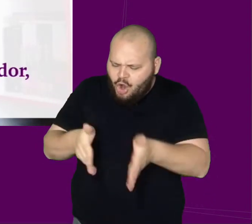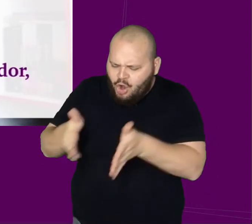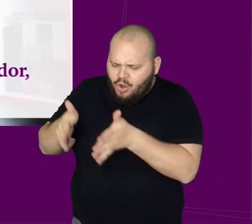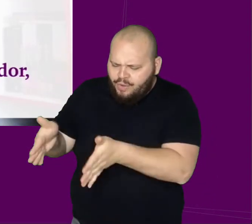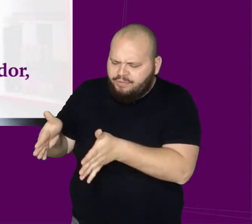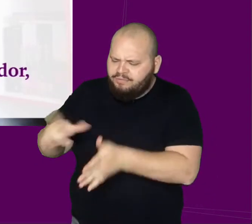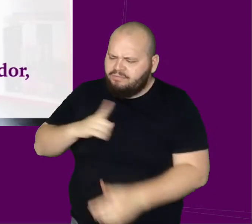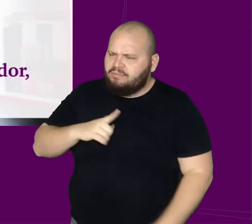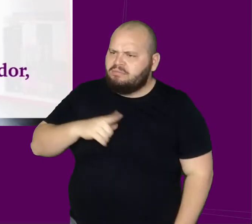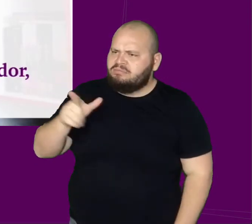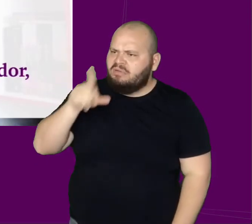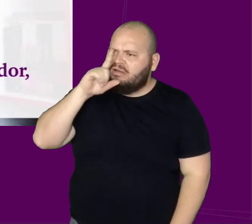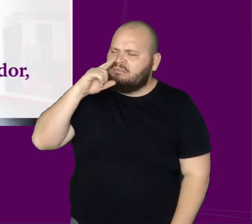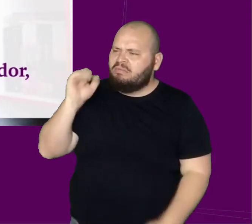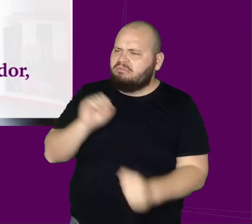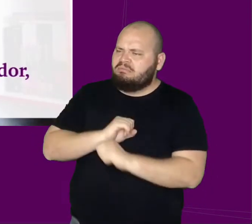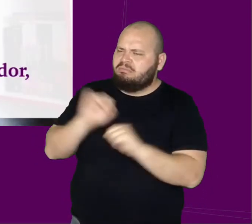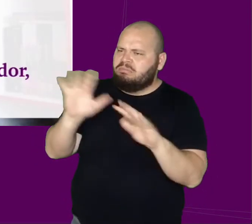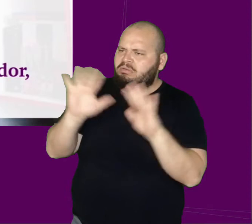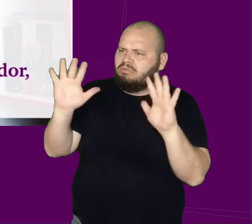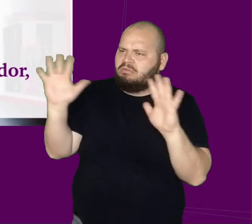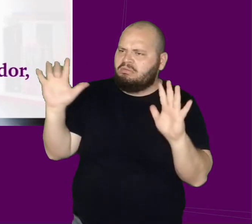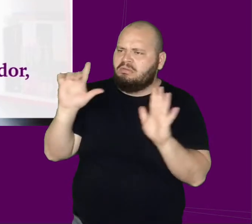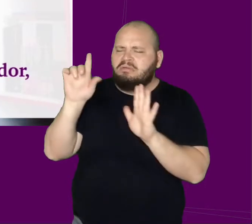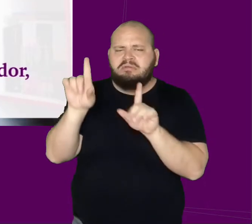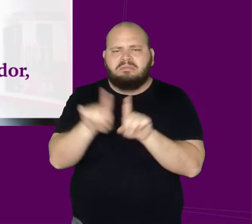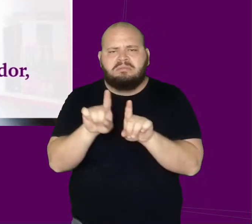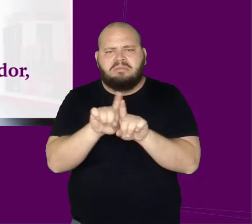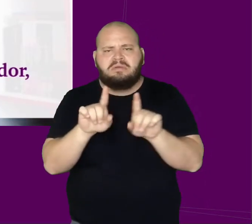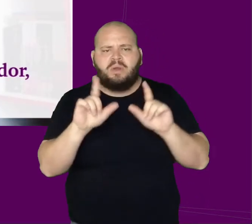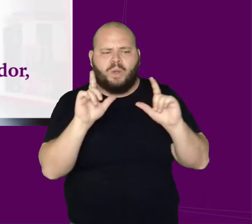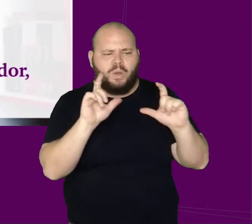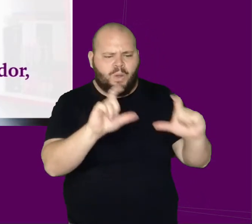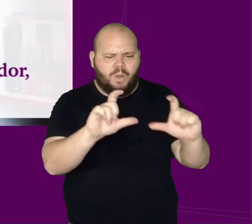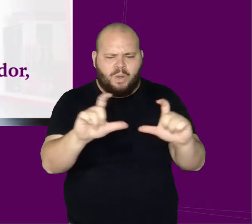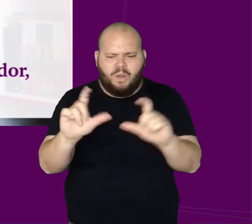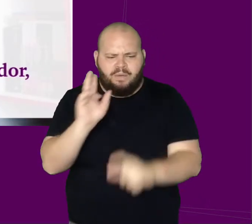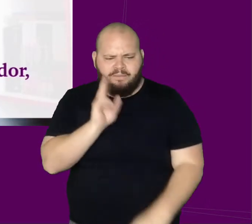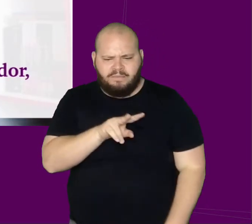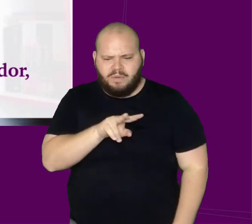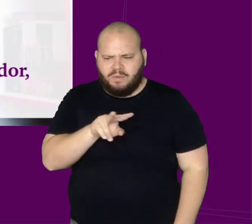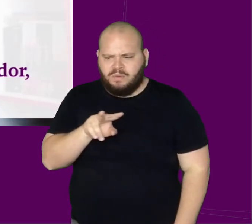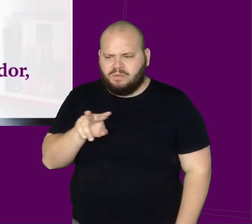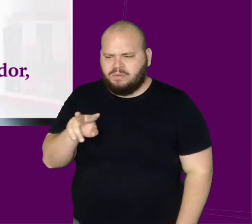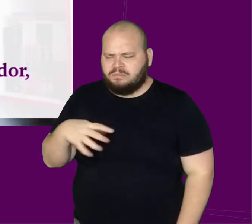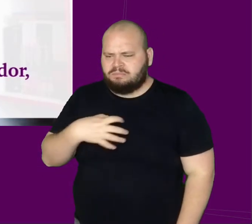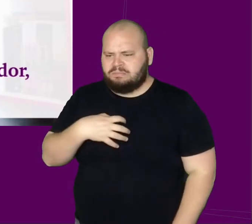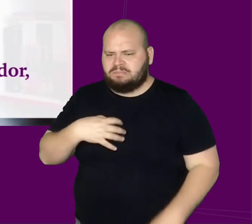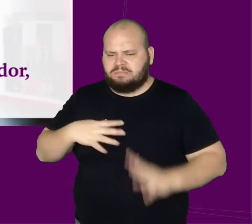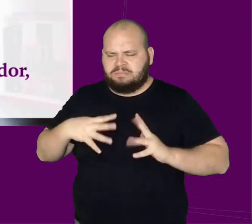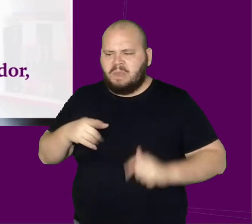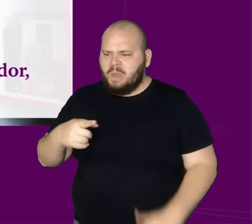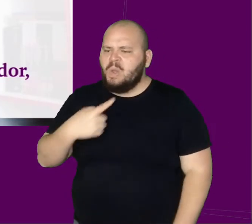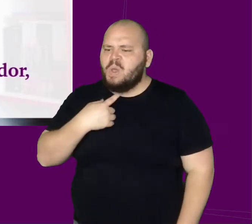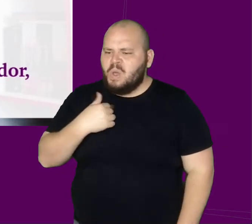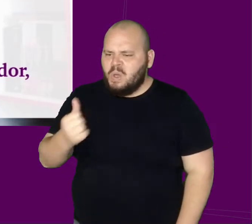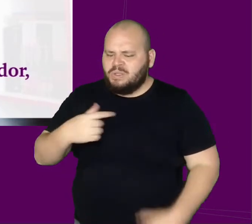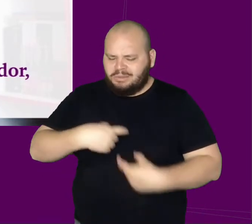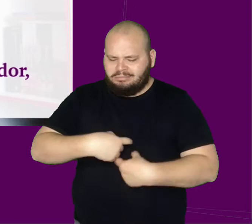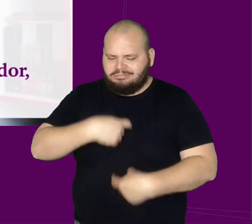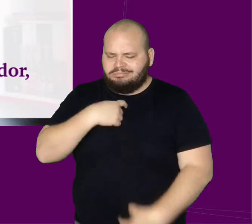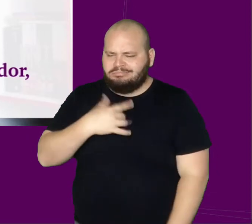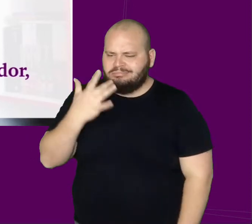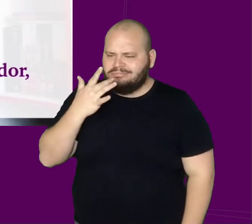sobre inscrições e lápides, e quando se olha os retratos e se consegue dizer com nítida voz, ele gostava deste terno